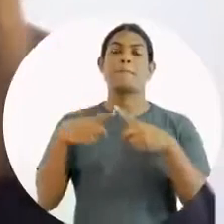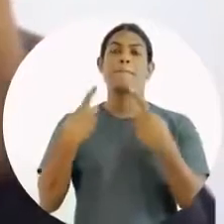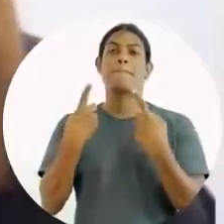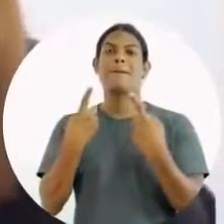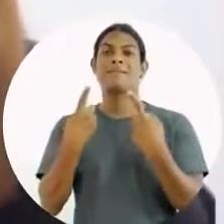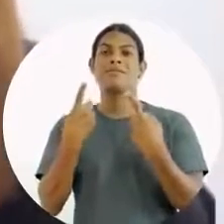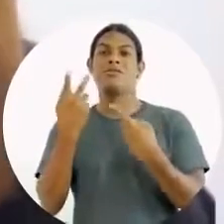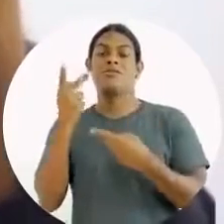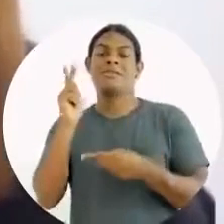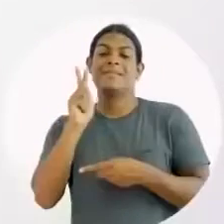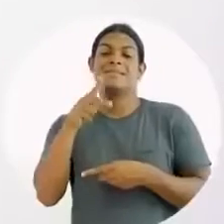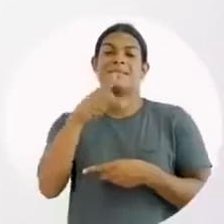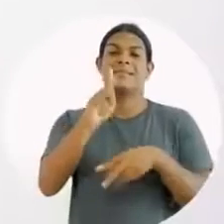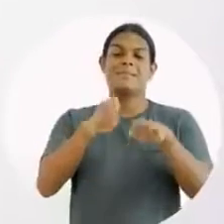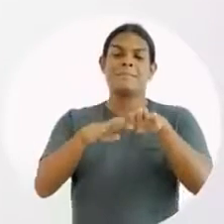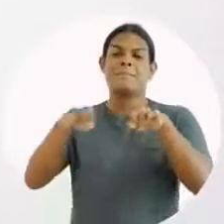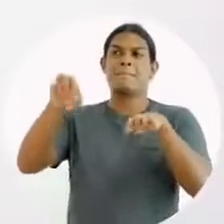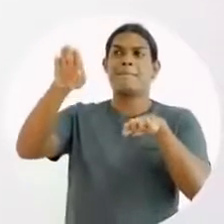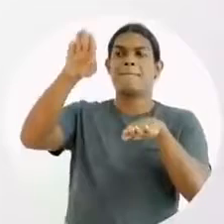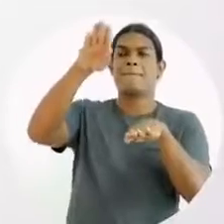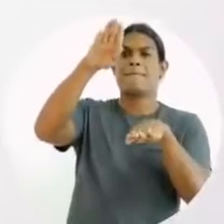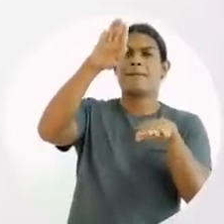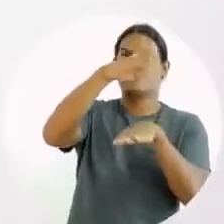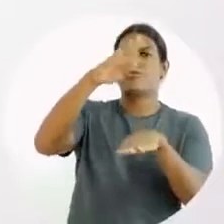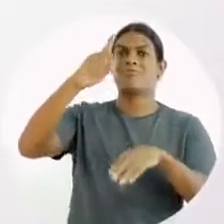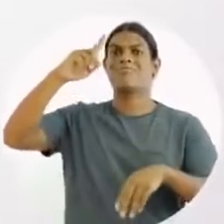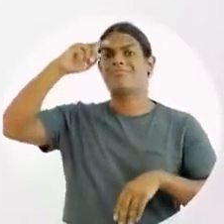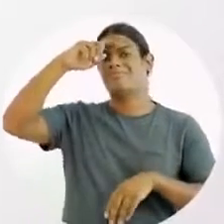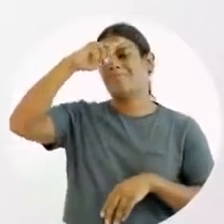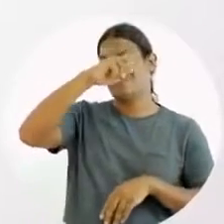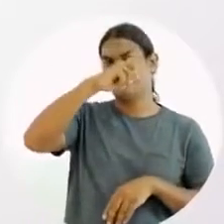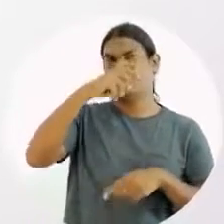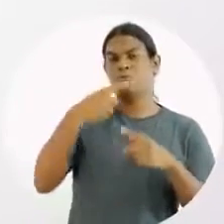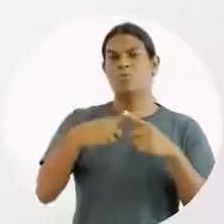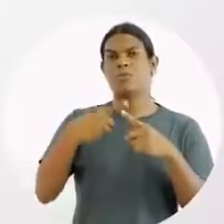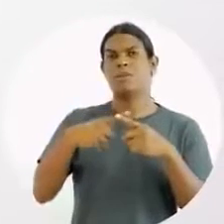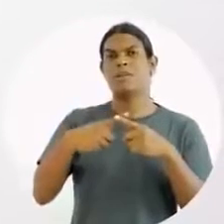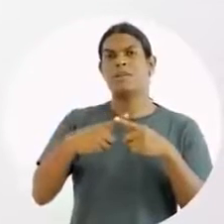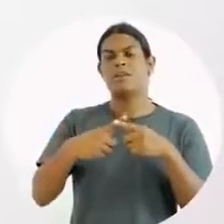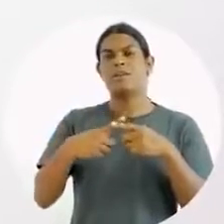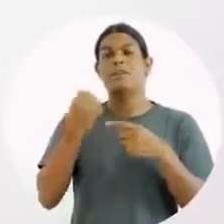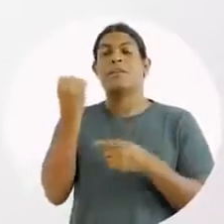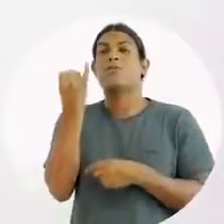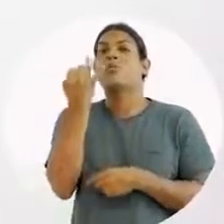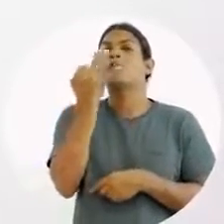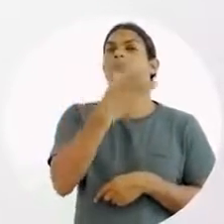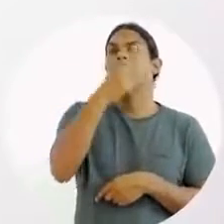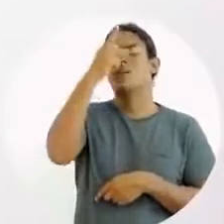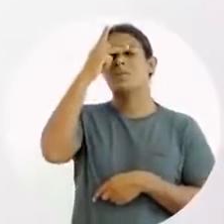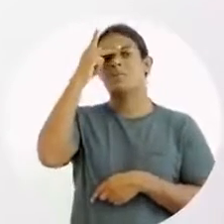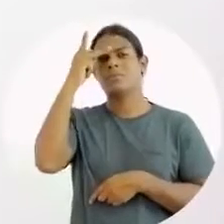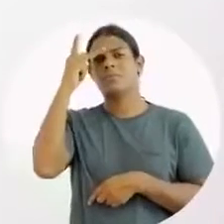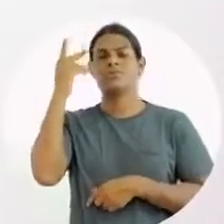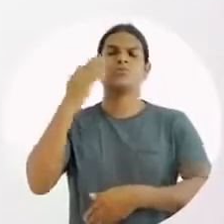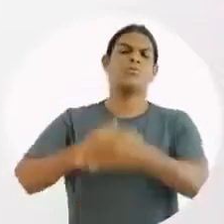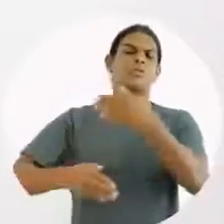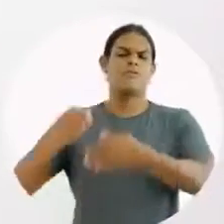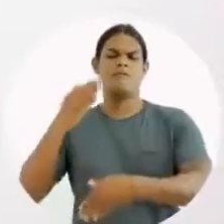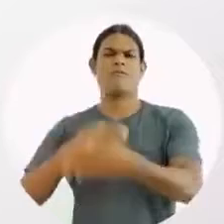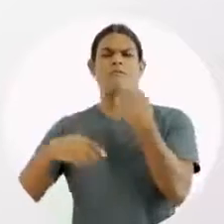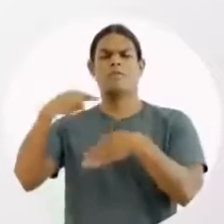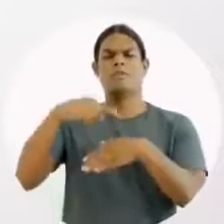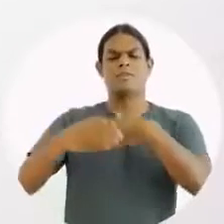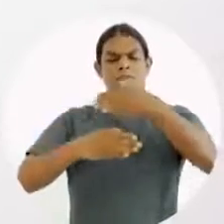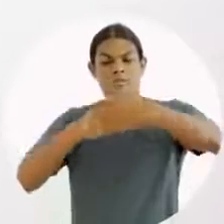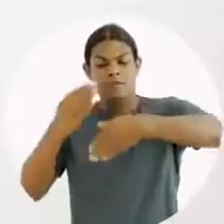é nada fácil. E aí, quanto mais eu tenho pessoas envolvidas nesse processo, com conhecimento, com habilidades,